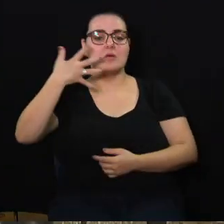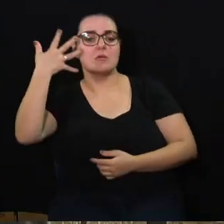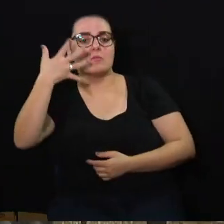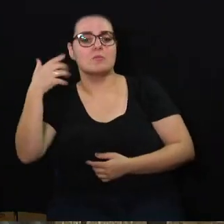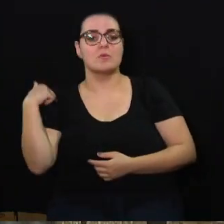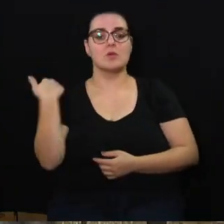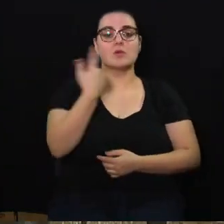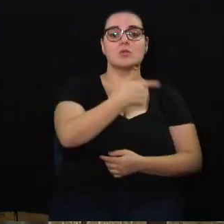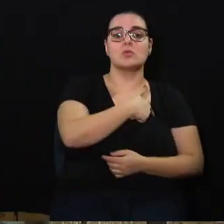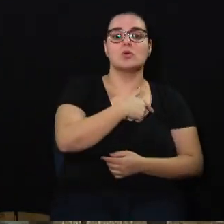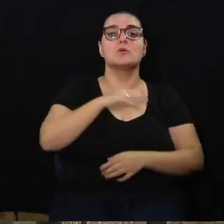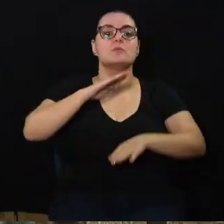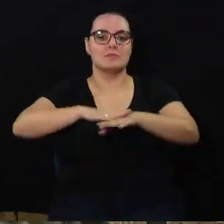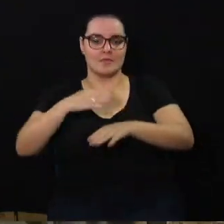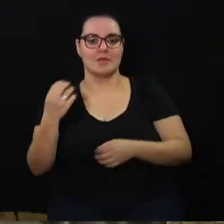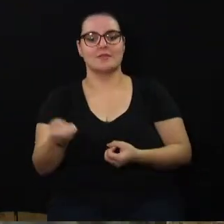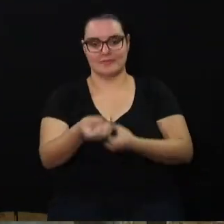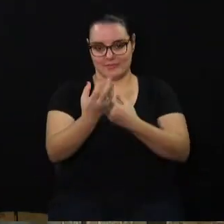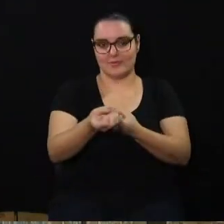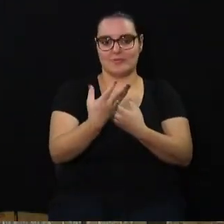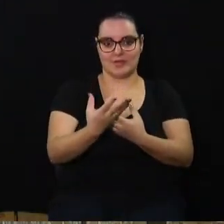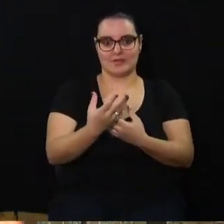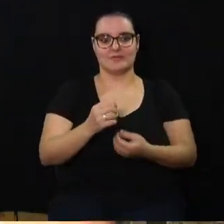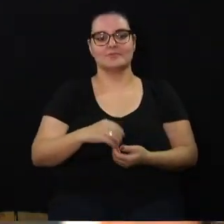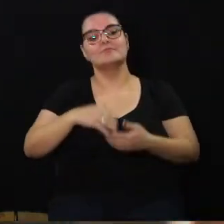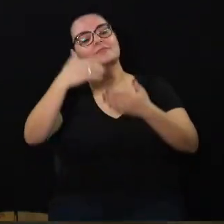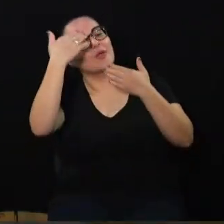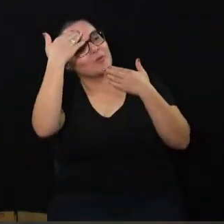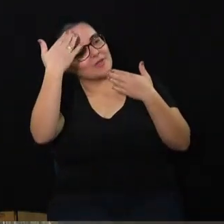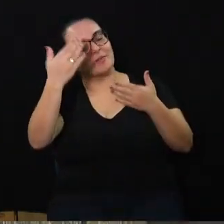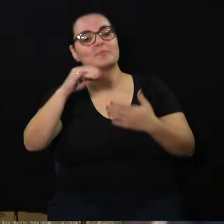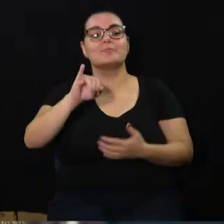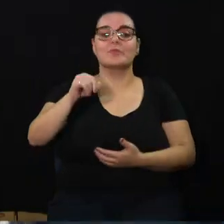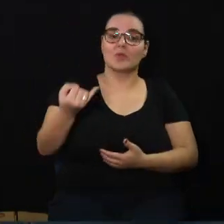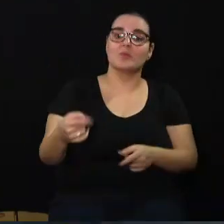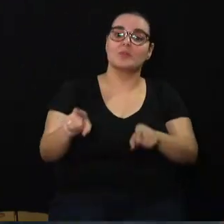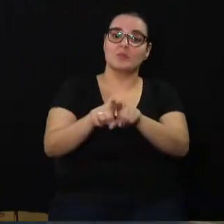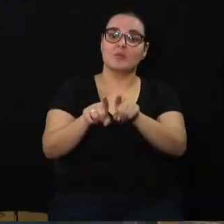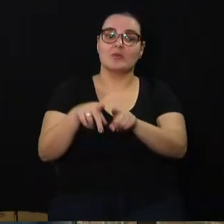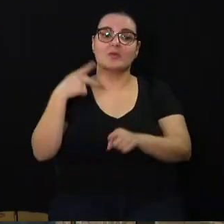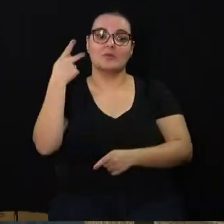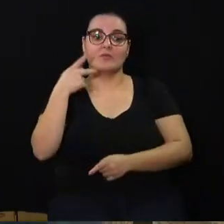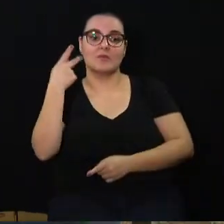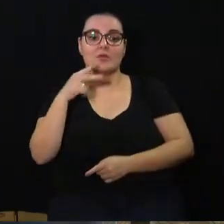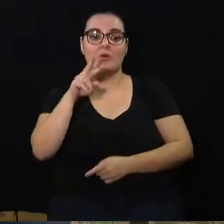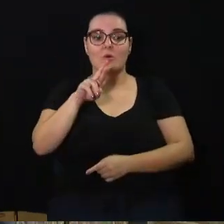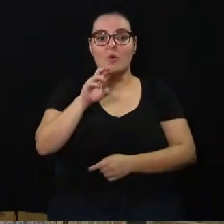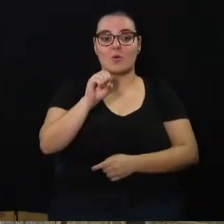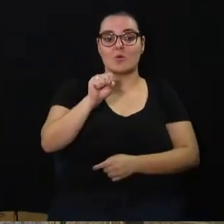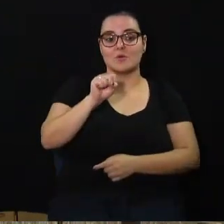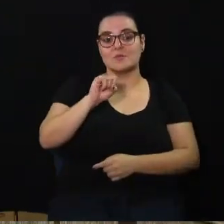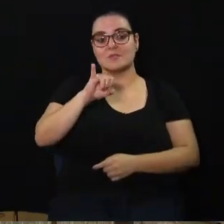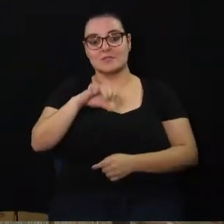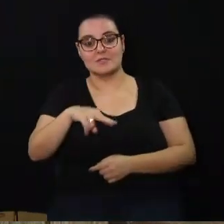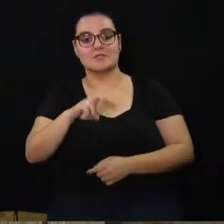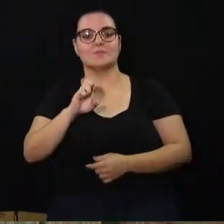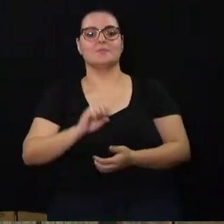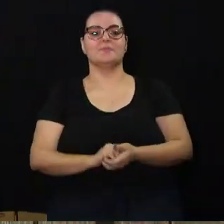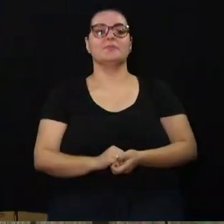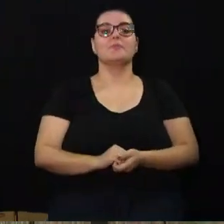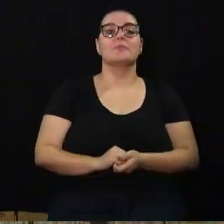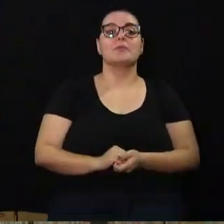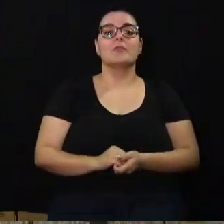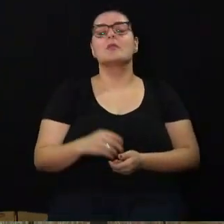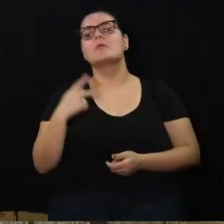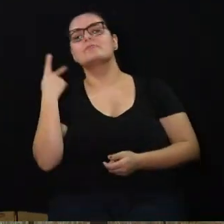ficamos cada vez mais informados obrigada eu aproveito também para falar com o vereador rossini que também vai participar desse evento aqui o